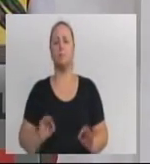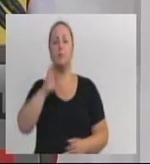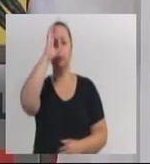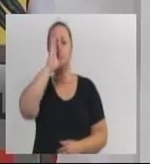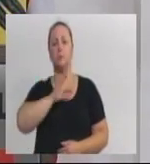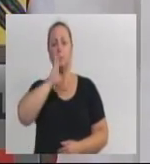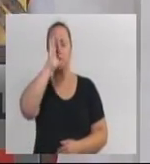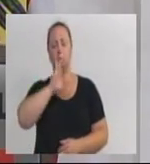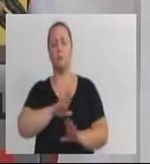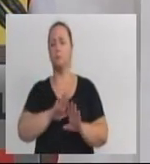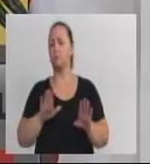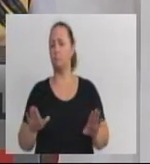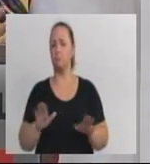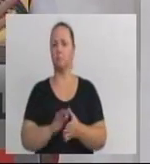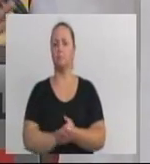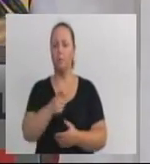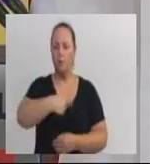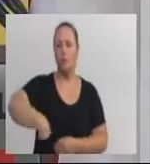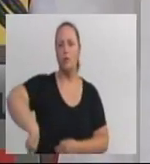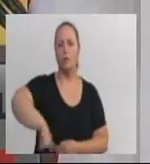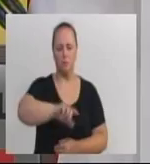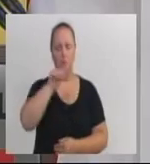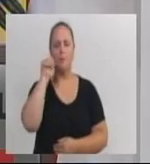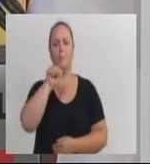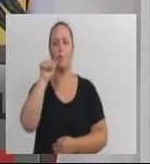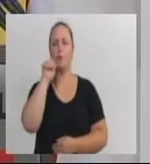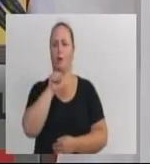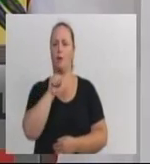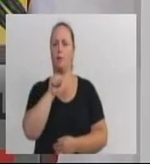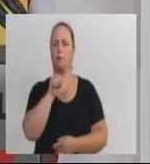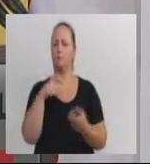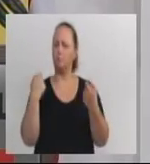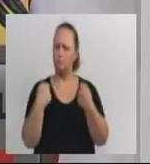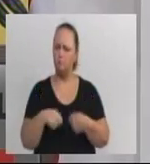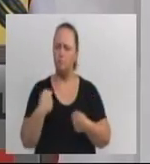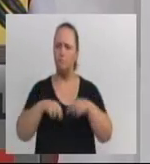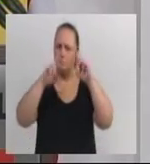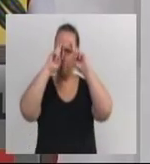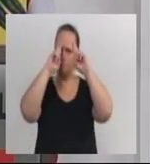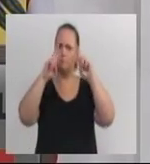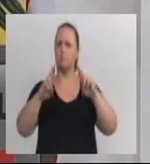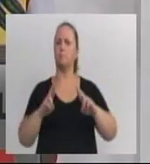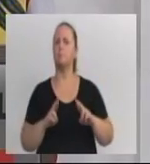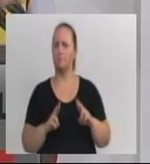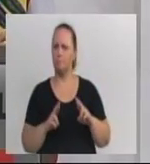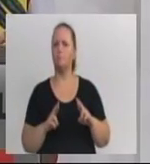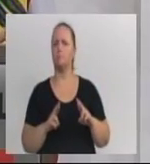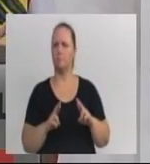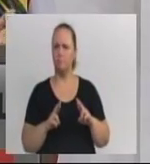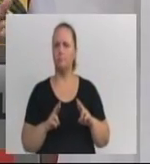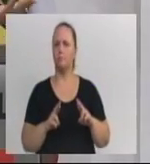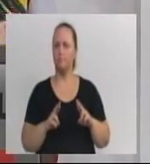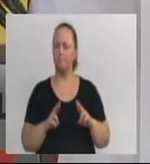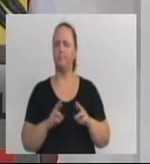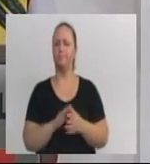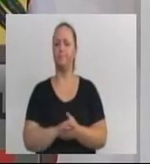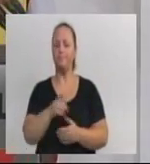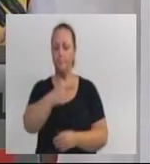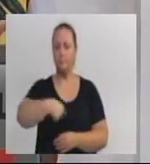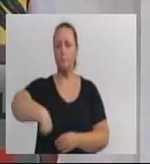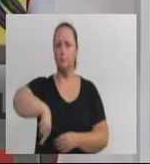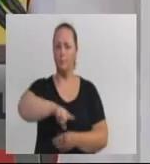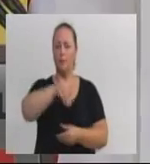só. Somos mulheres. Precisamos ser respeitadas. Somos eleitoras,